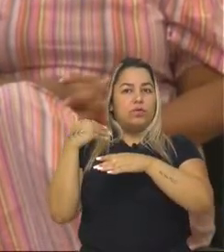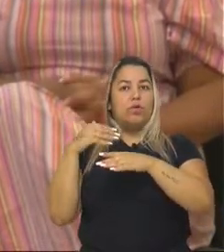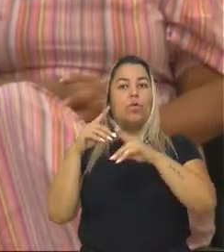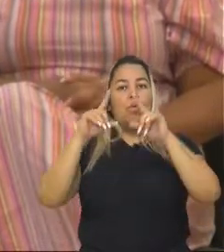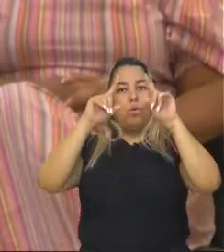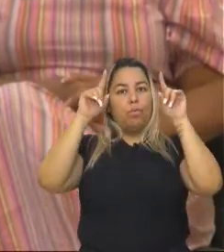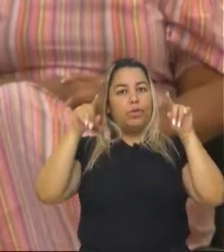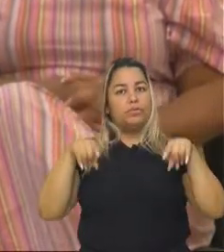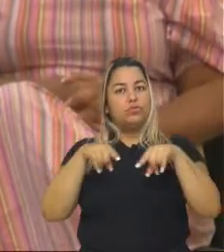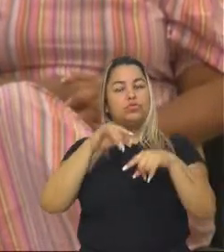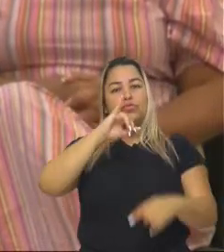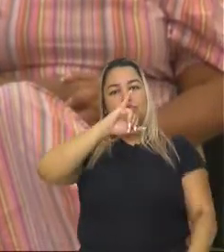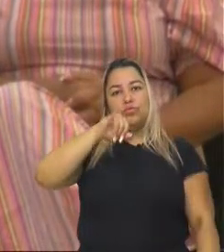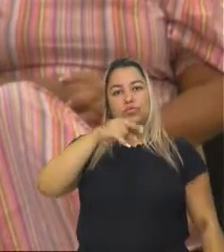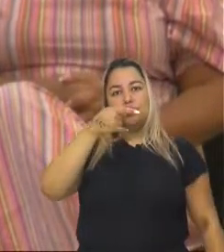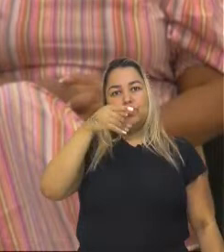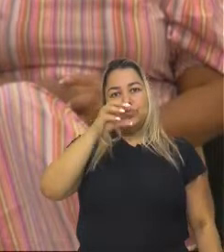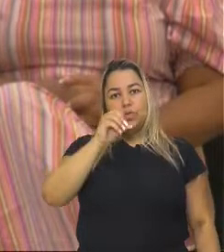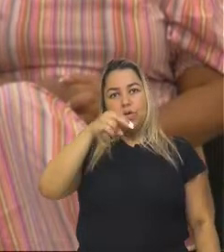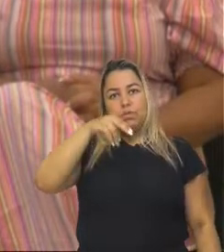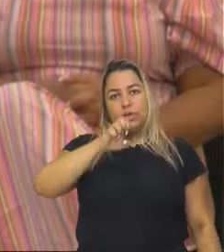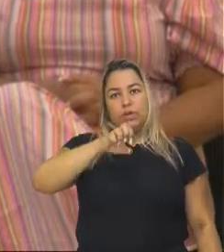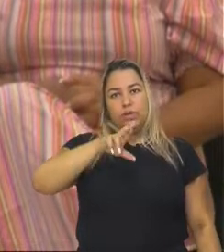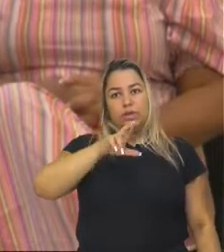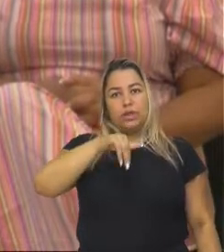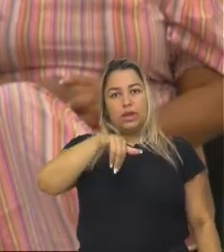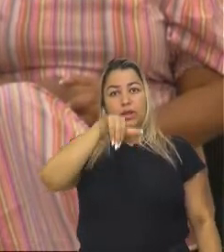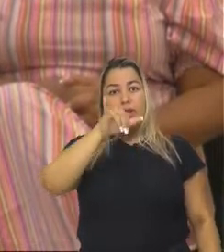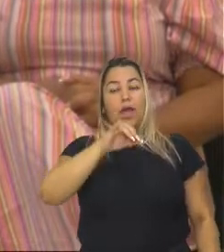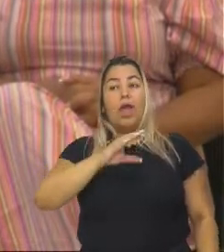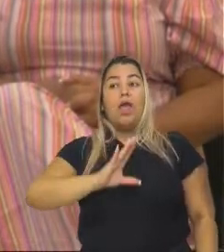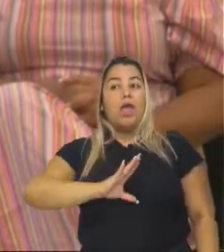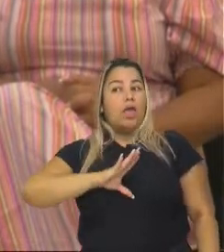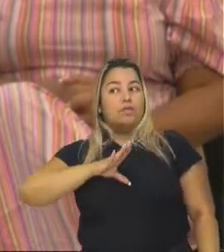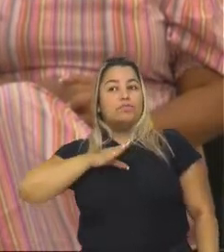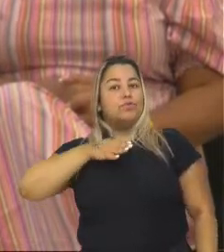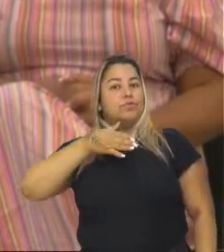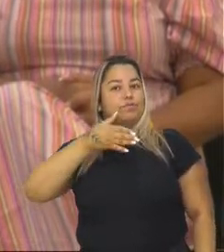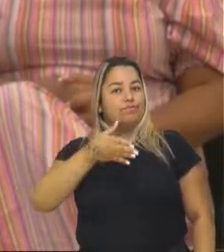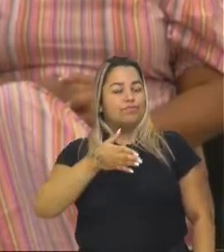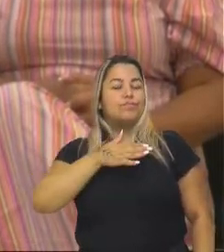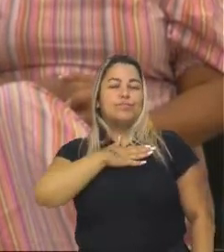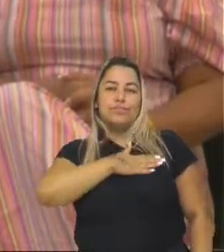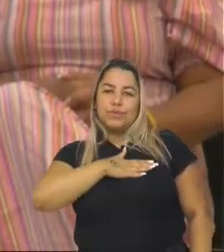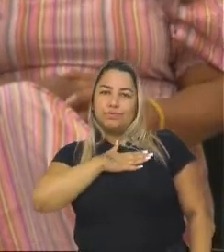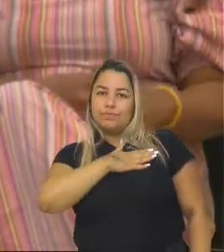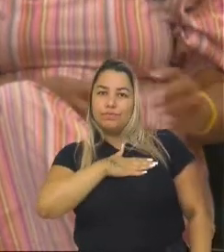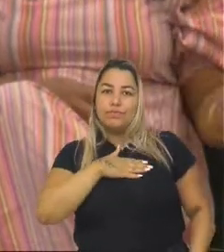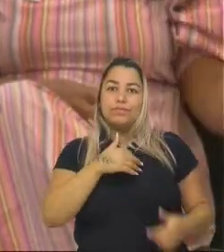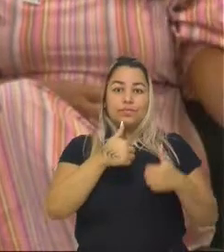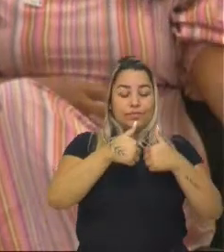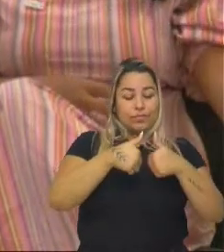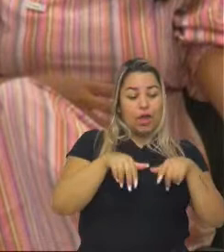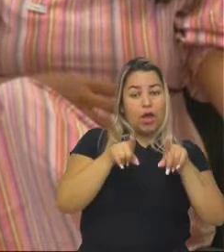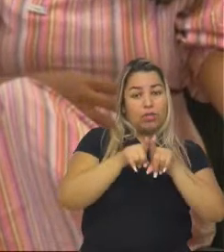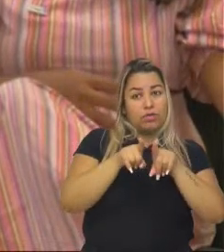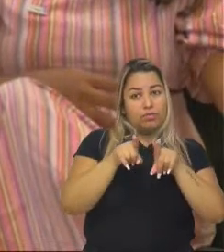banner do João Nery. Então, é com muito orgulho e satisfação poder estar aqui